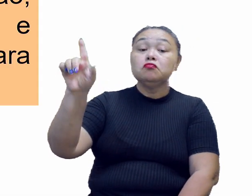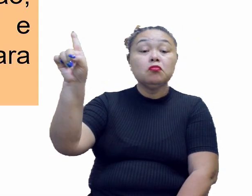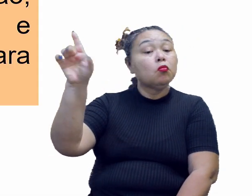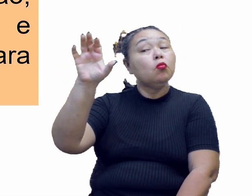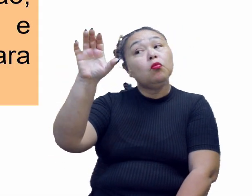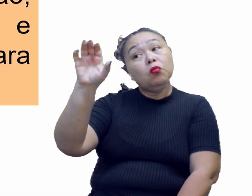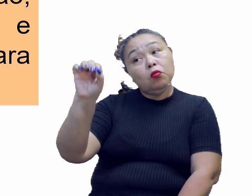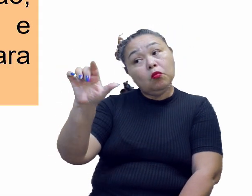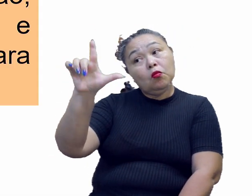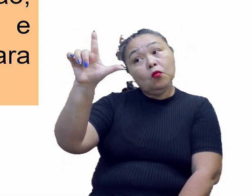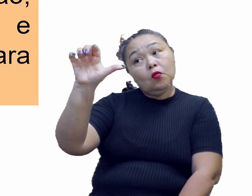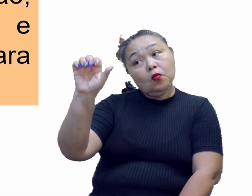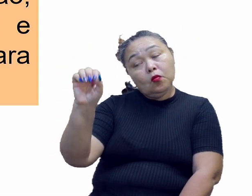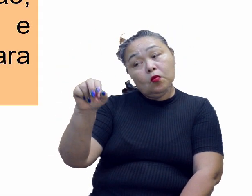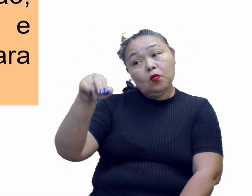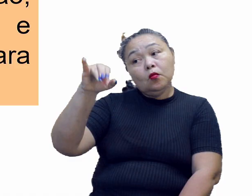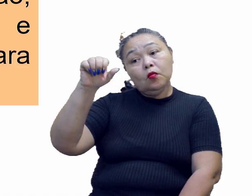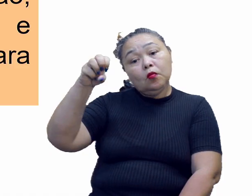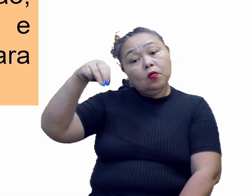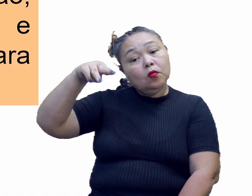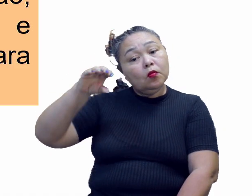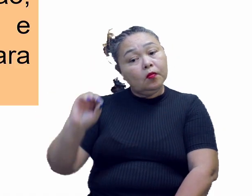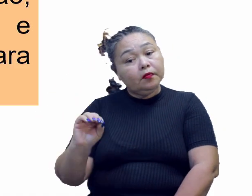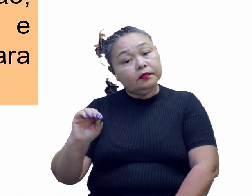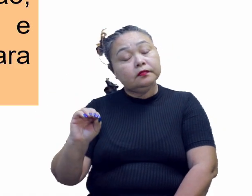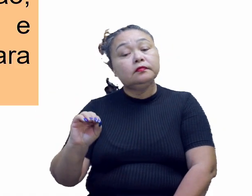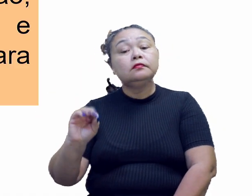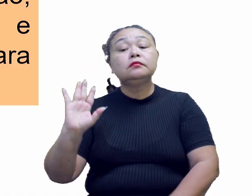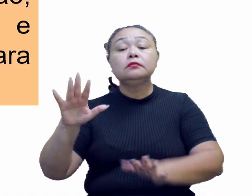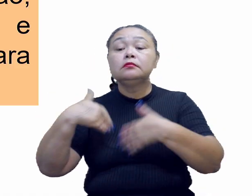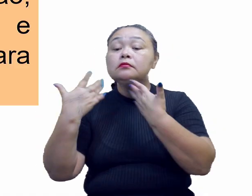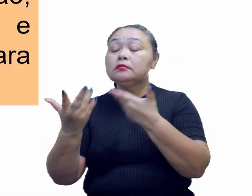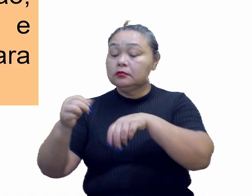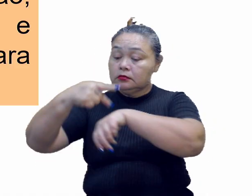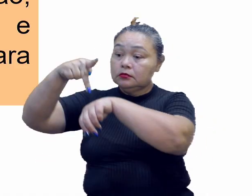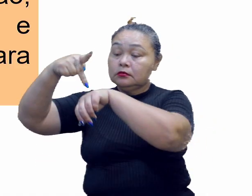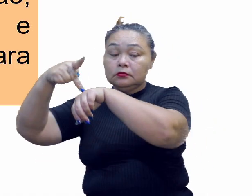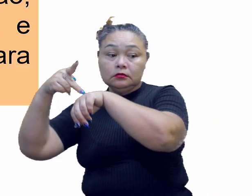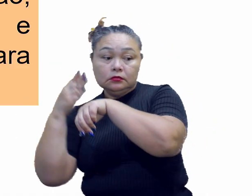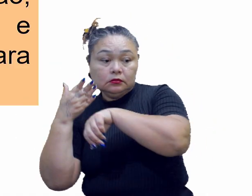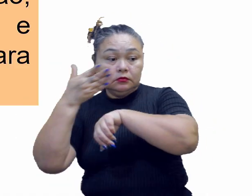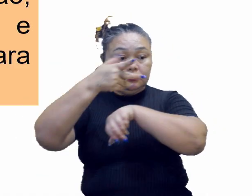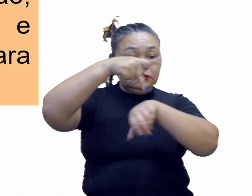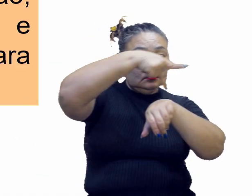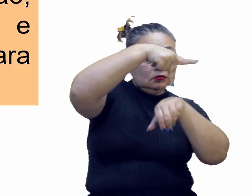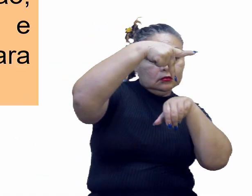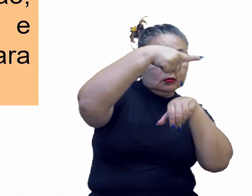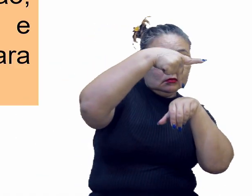Colonialismo, gente. Tenha em mente o que é o colonialismo. É quando um país domina o outro